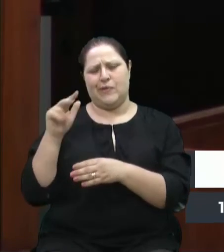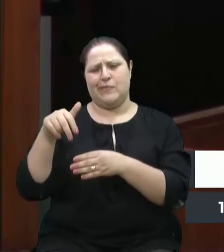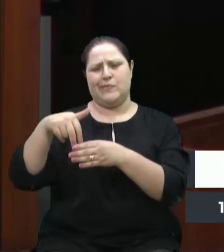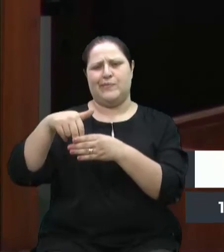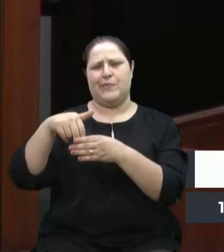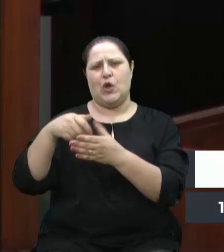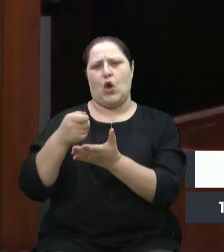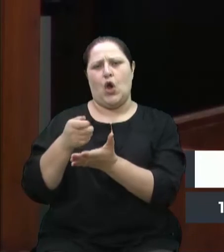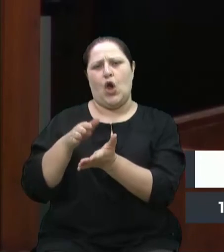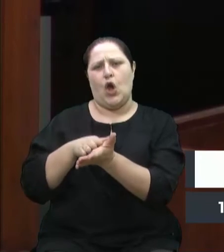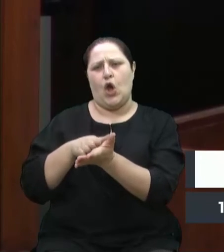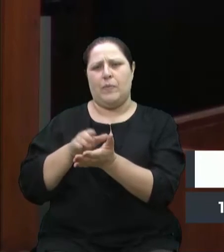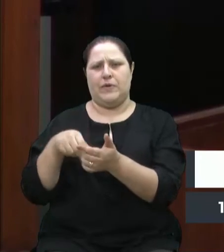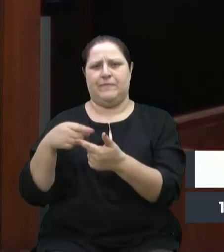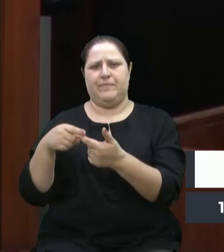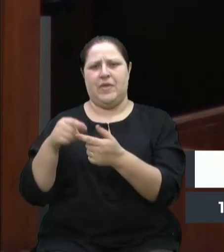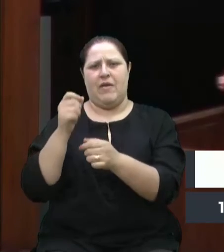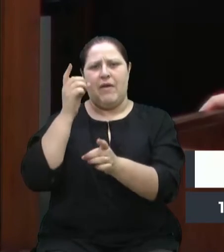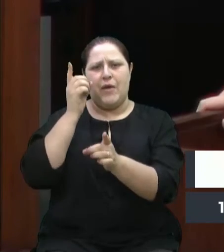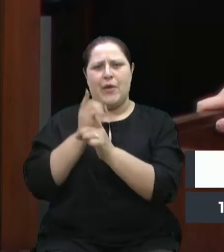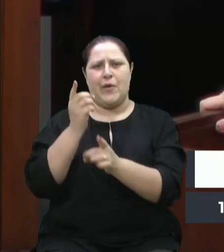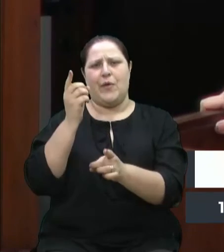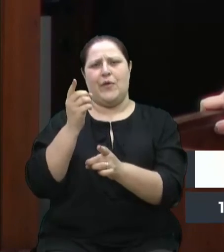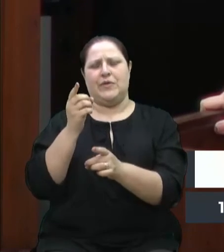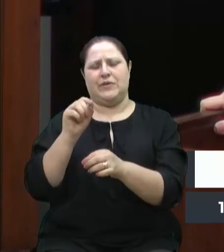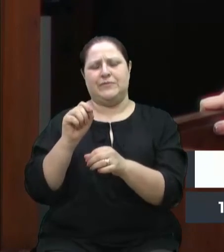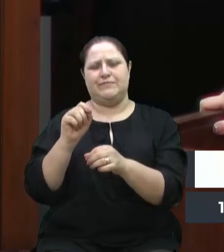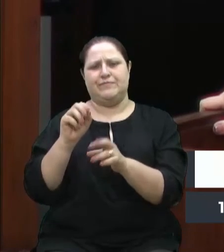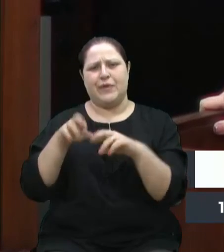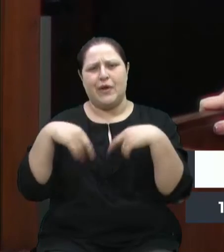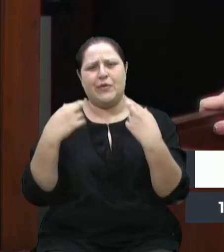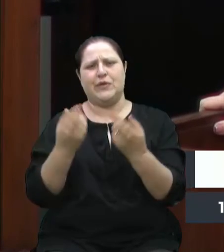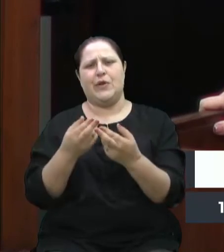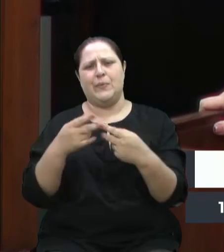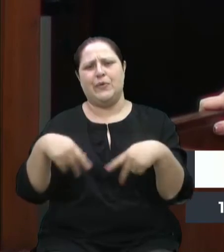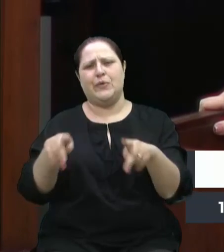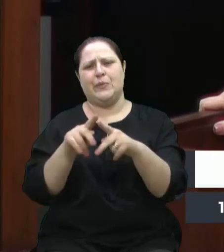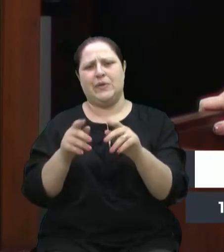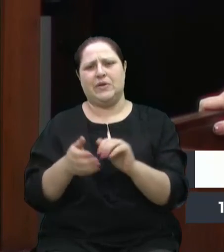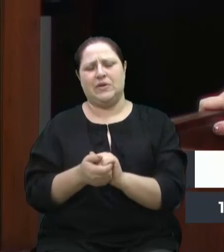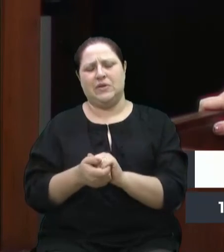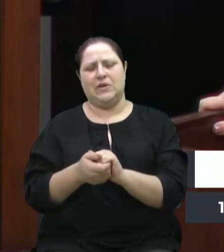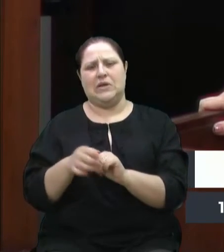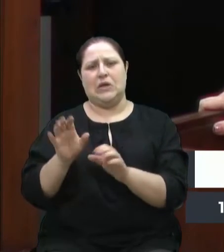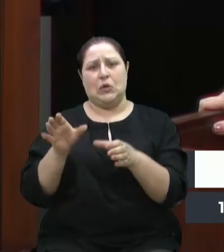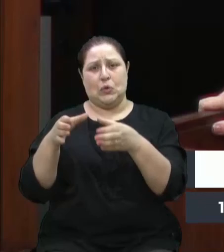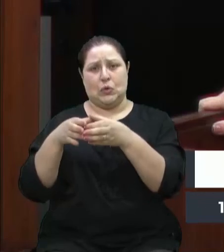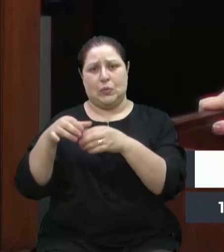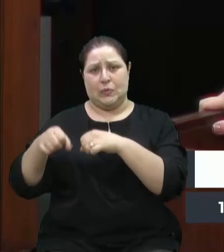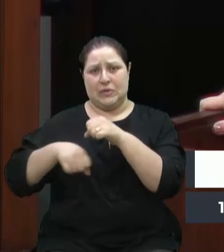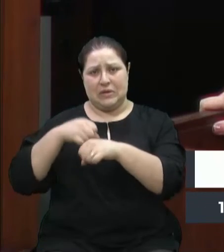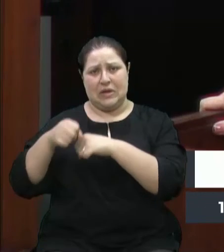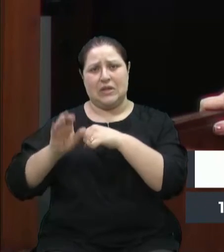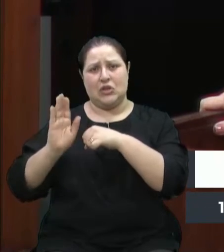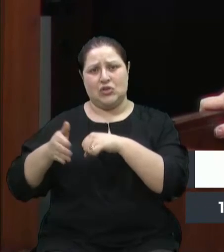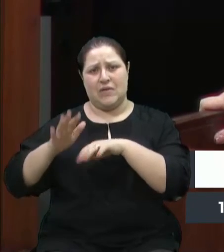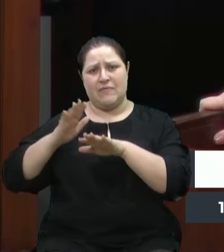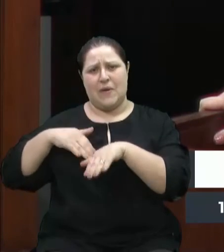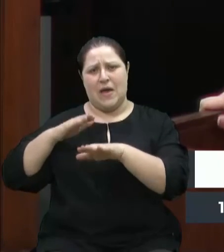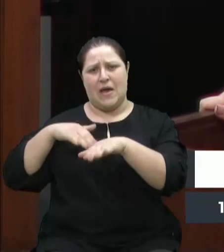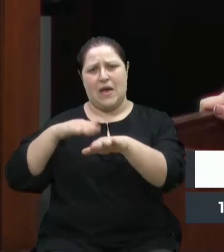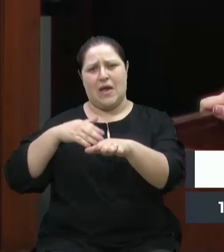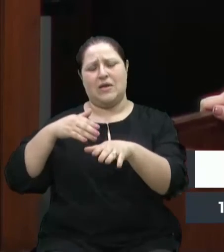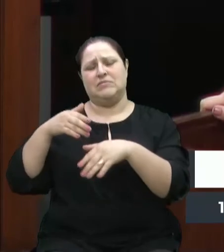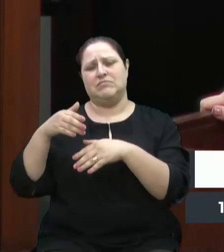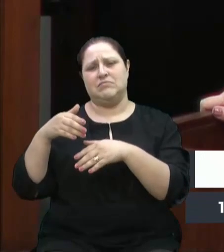audiências públicas, o pessoal da bicicleta se mobilizou inúmeras vezes, né, teve passeatas,